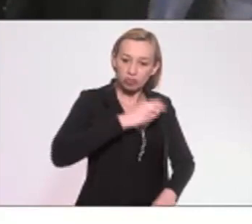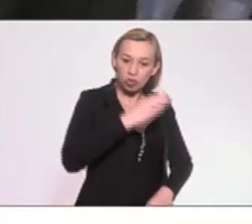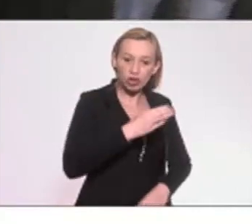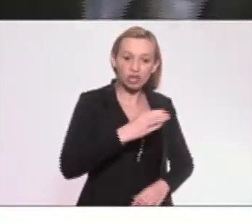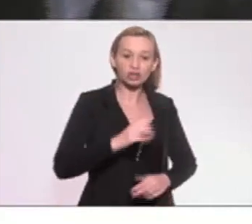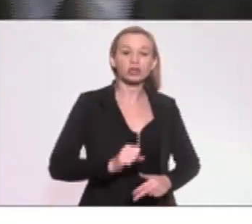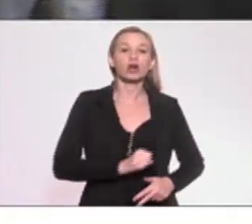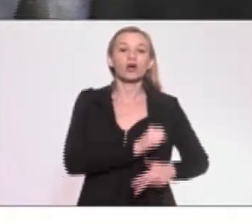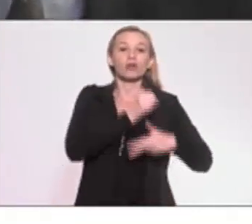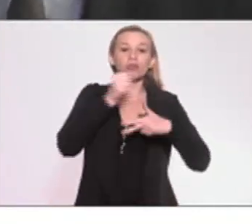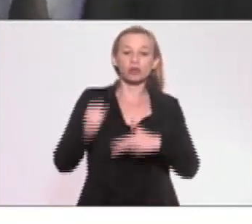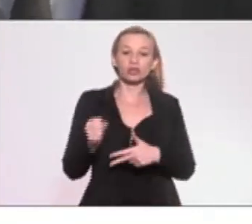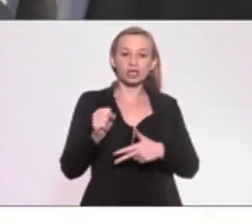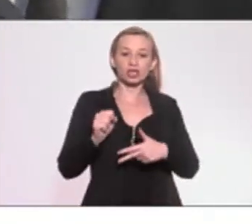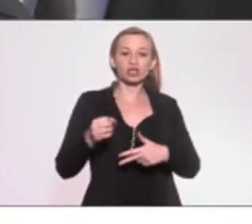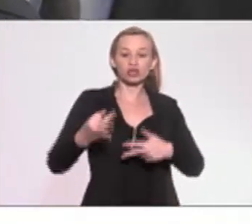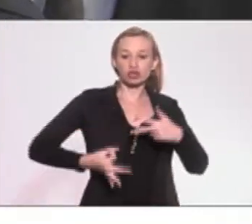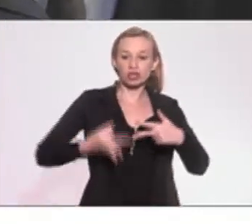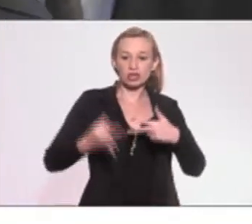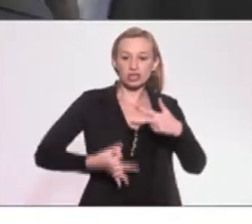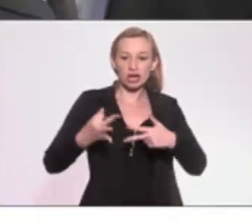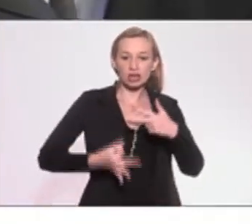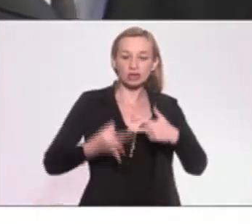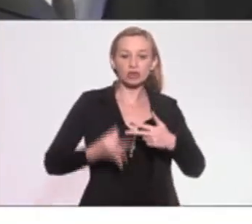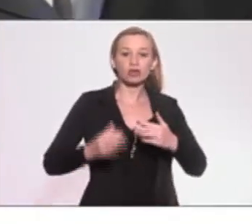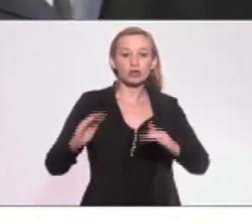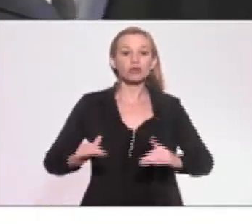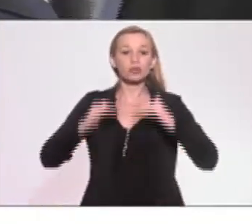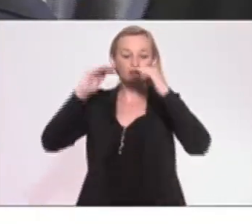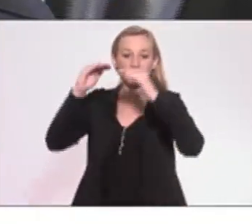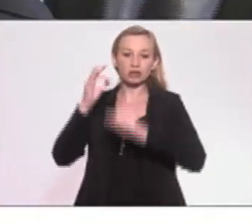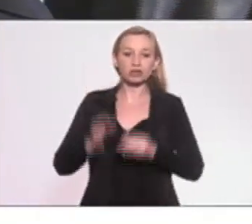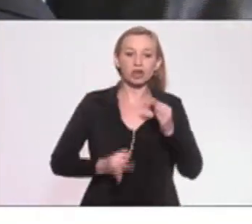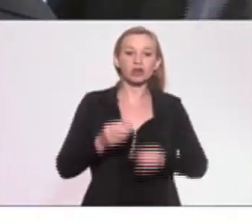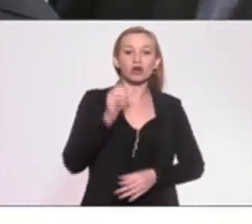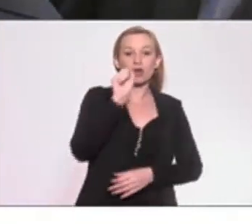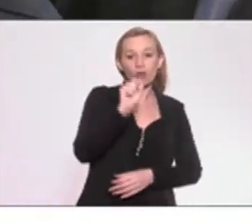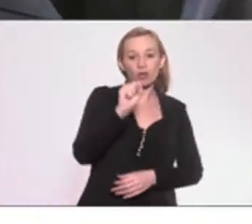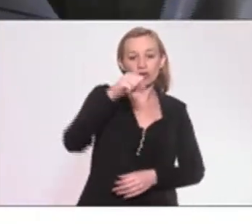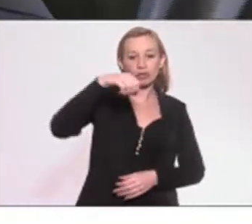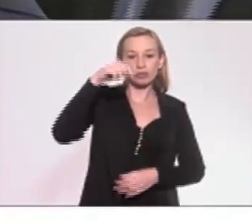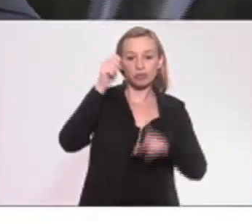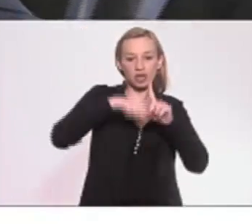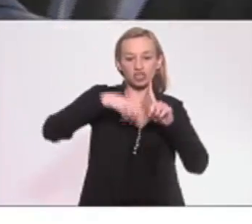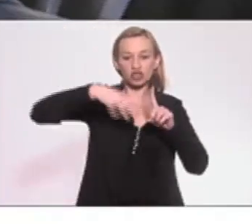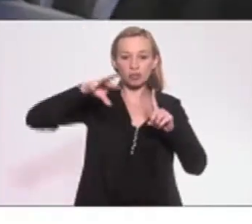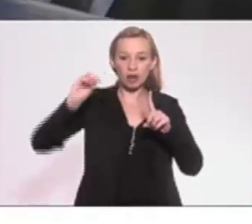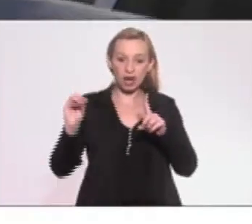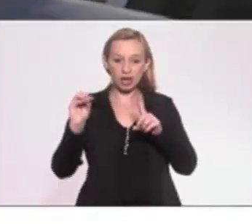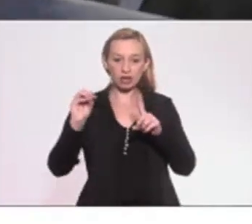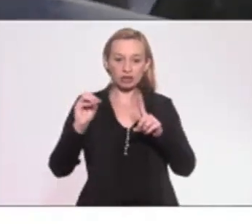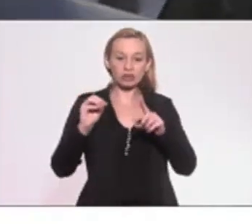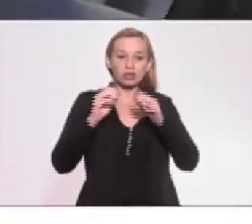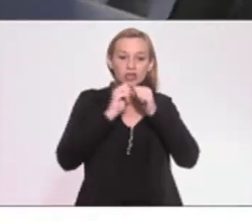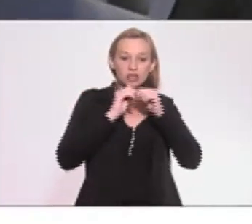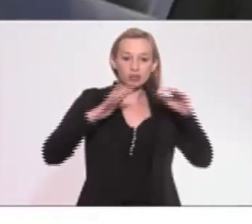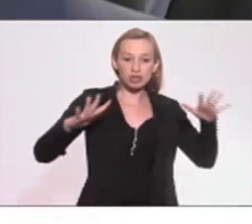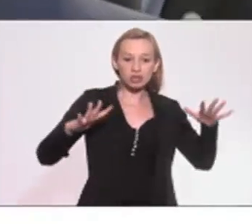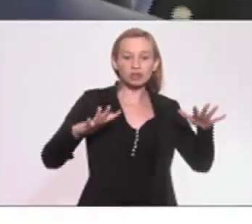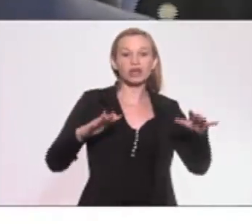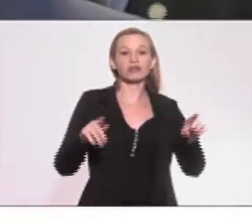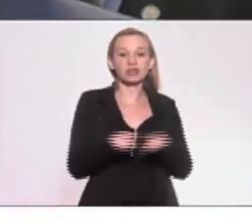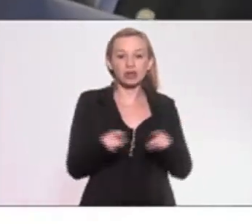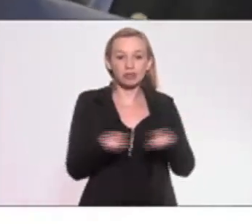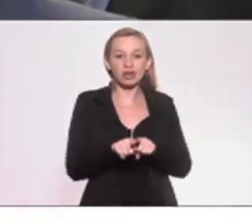Poder Judiciário. Quando o Supremo Tribunal Federal, em 8 de maio, decidiu que essas garantias se estendiam também,